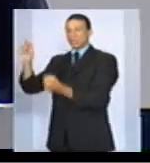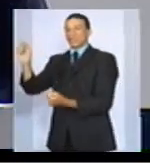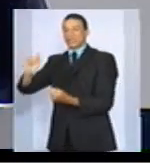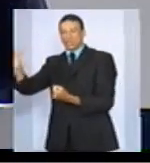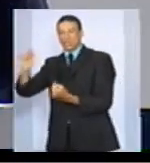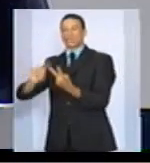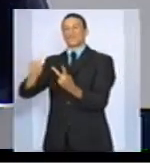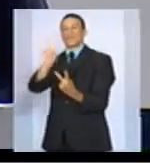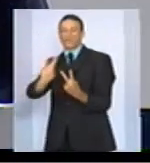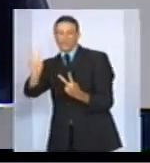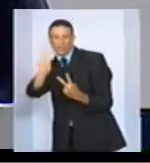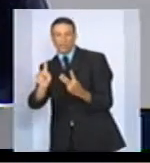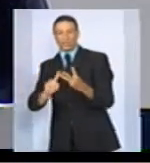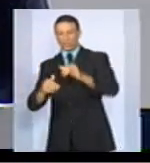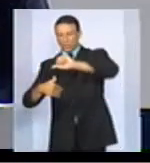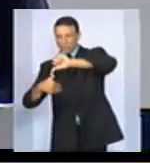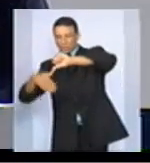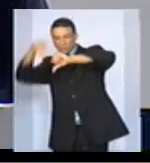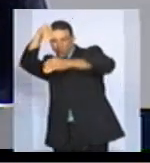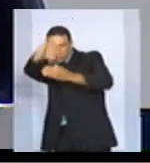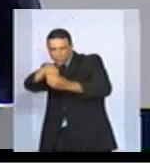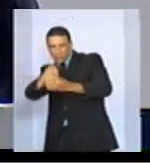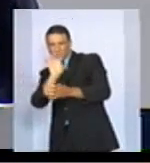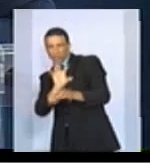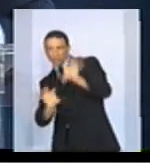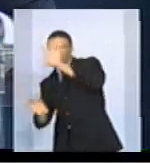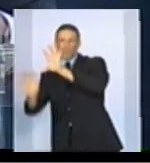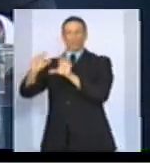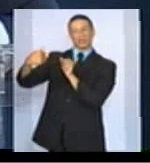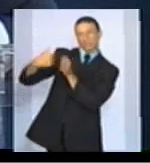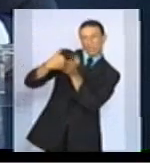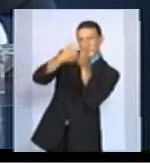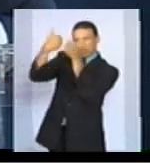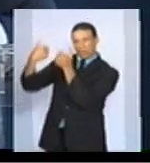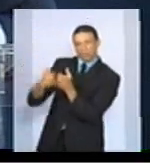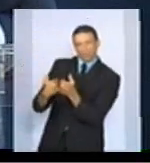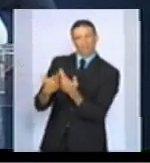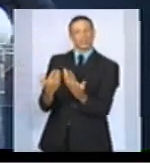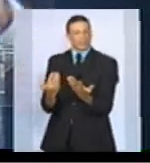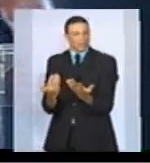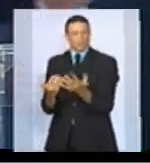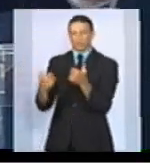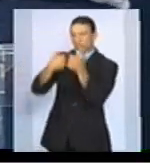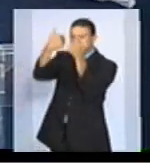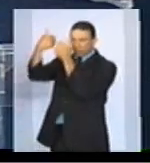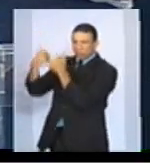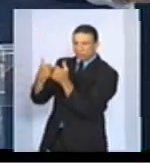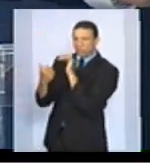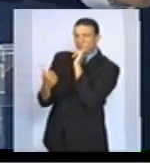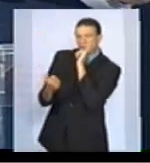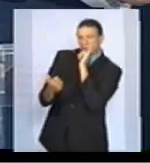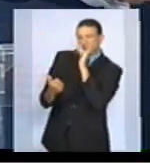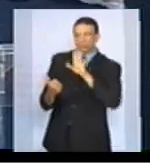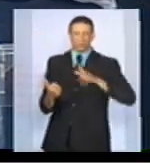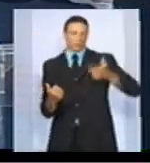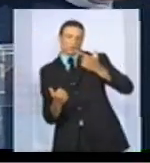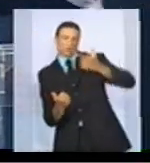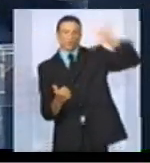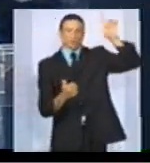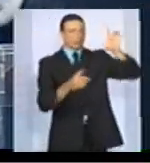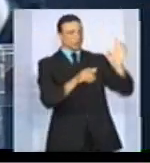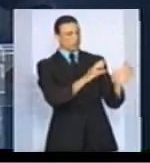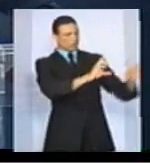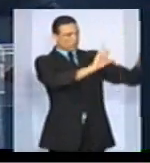nas guianas eles têm uma vocação regional eles não são canais locais os canais locais são aqueles que também merecem ser